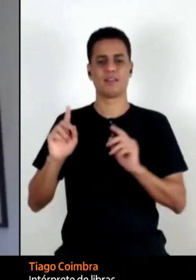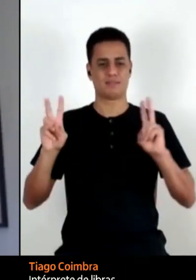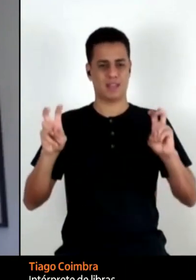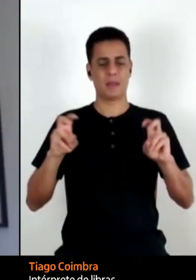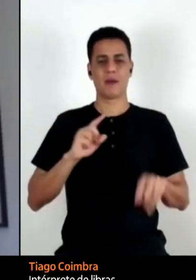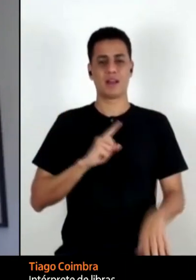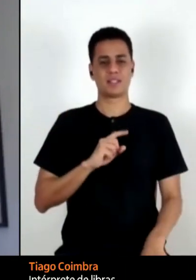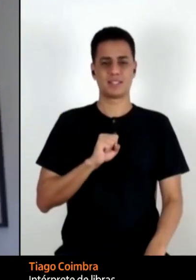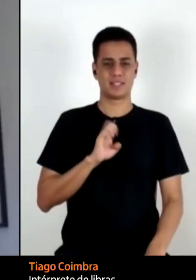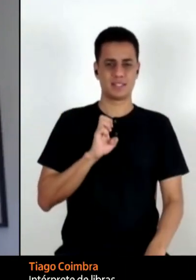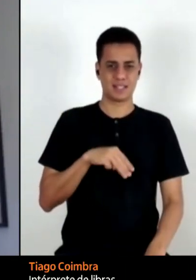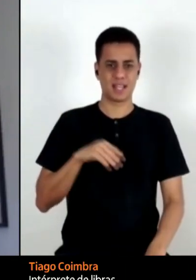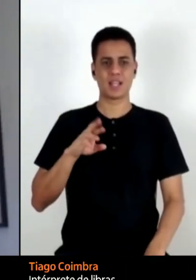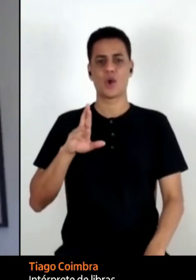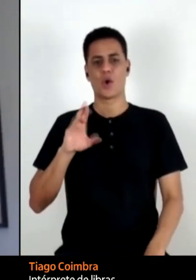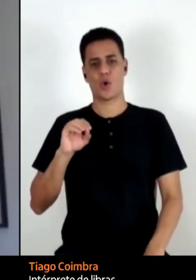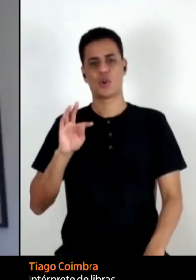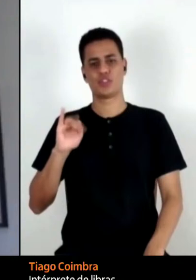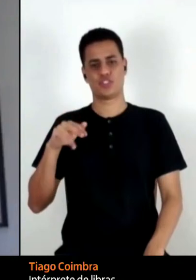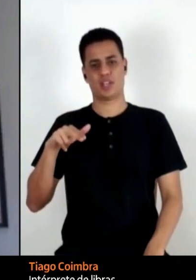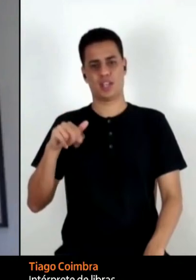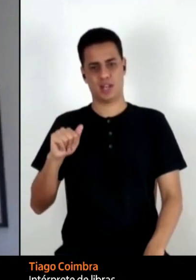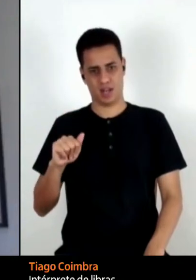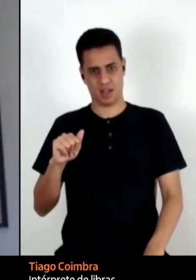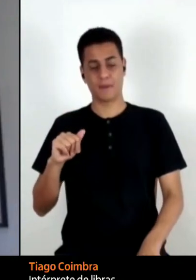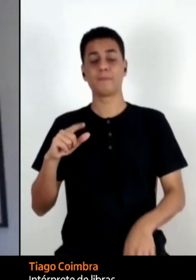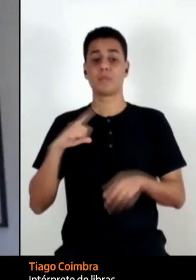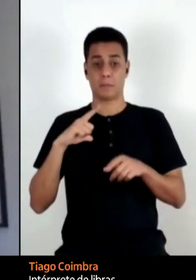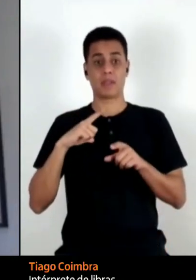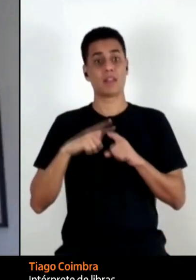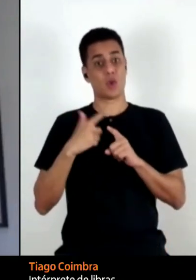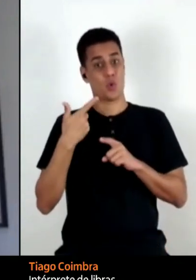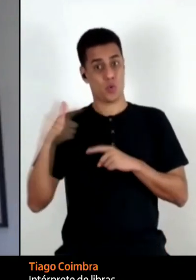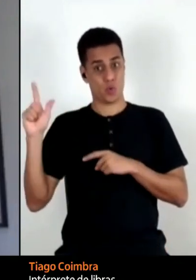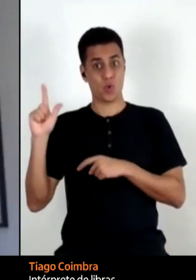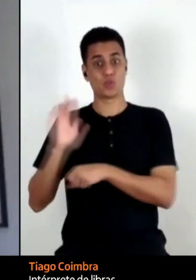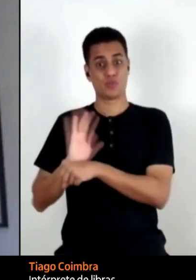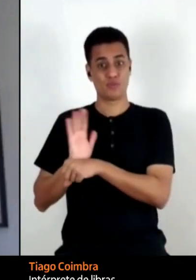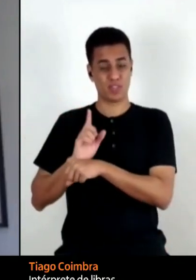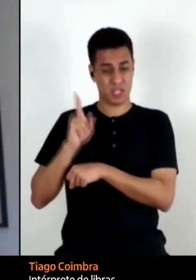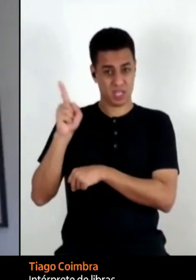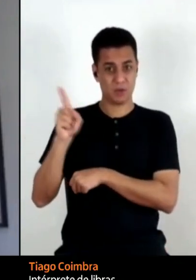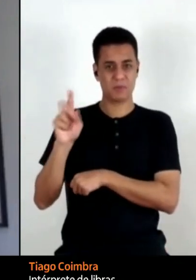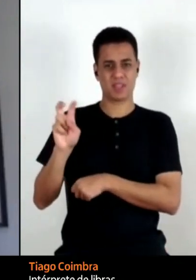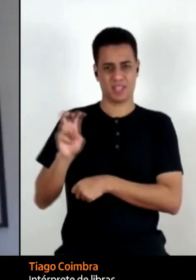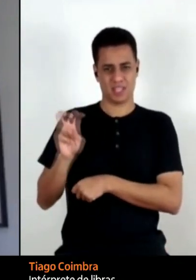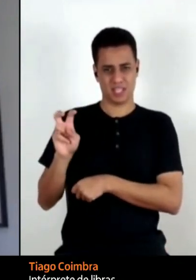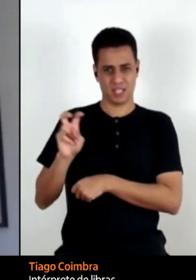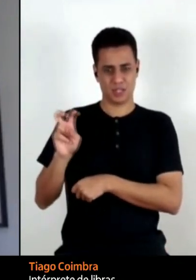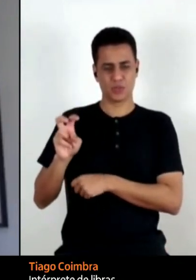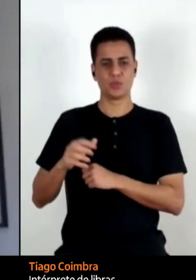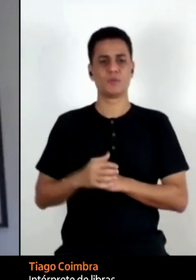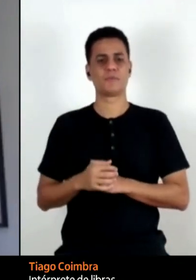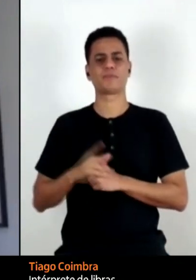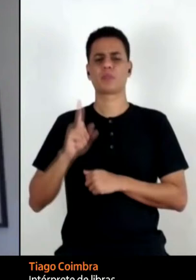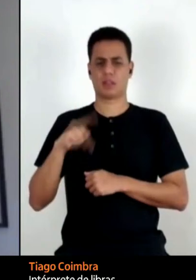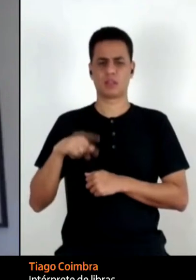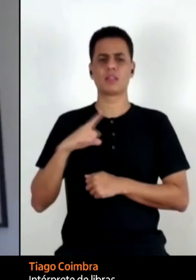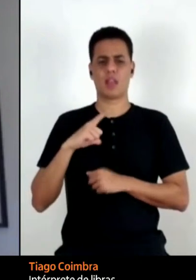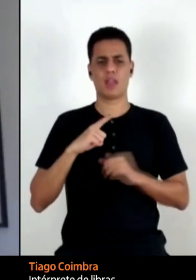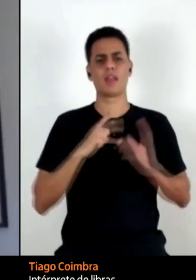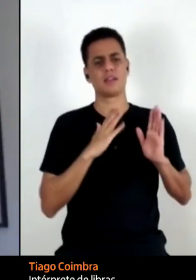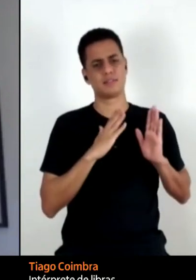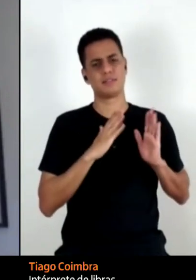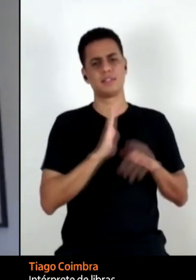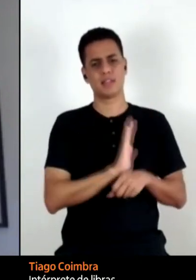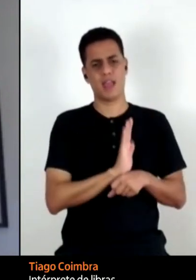Terá Seu Encanto, que é o quinto filme de uma série